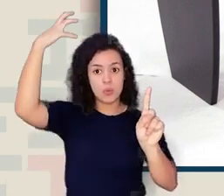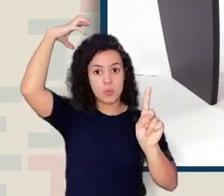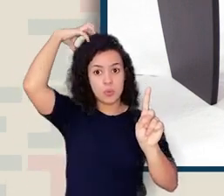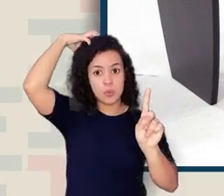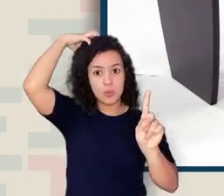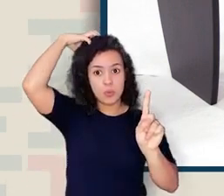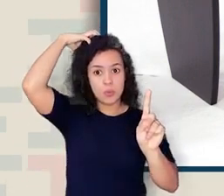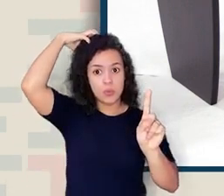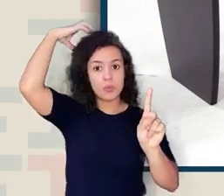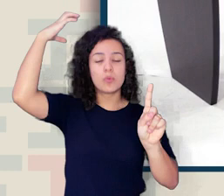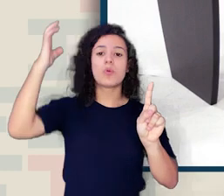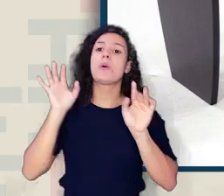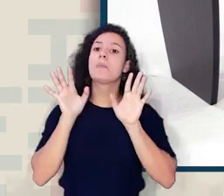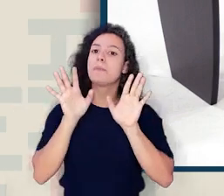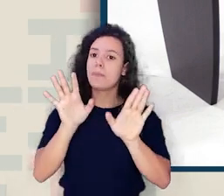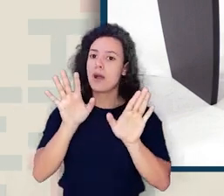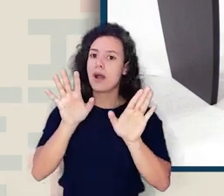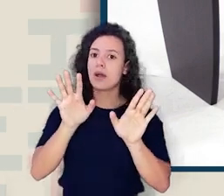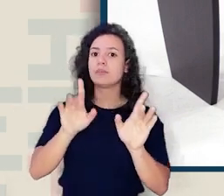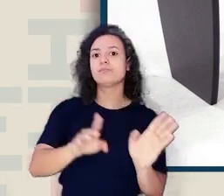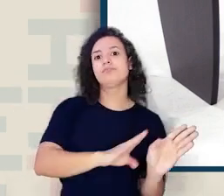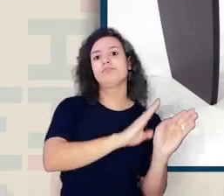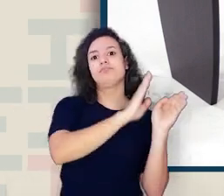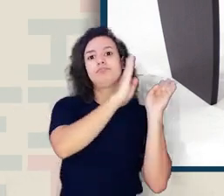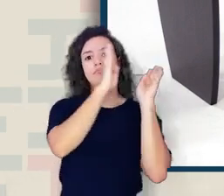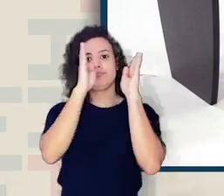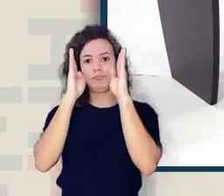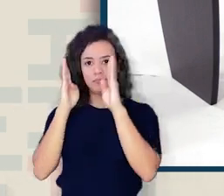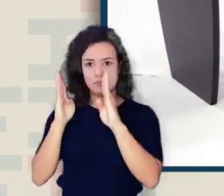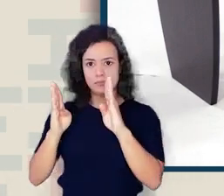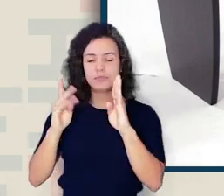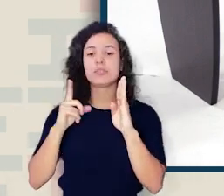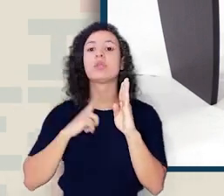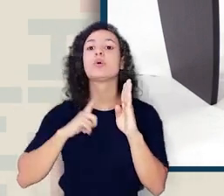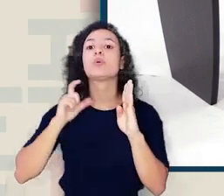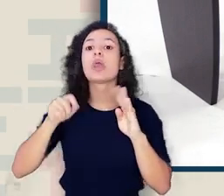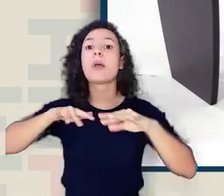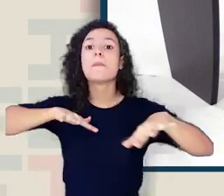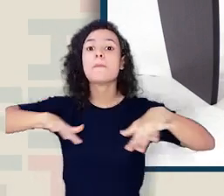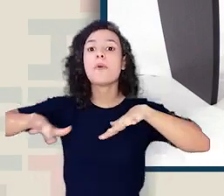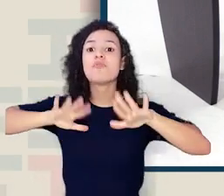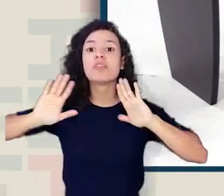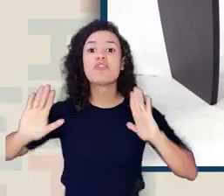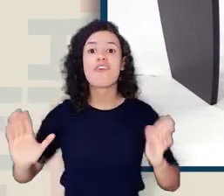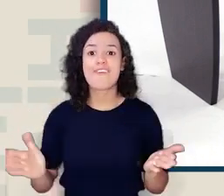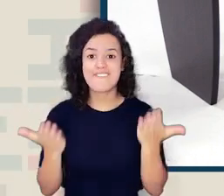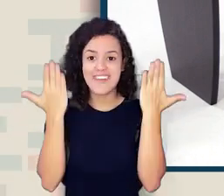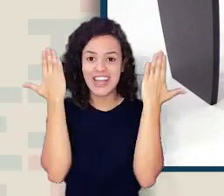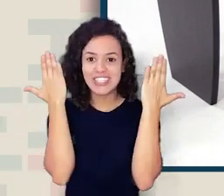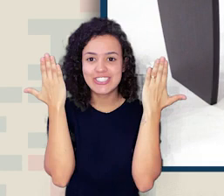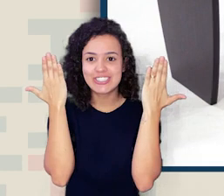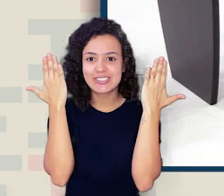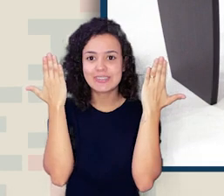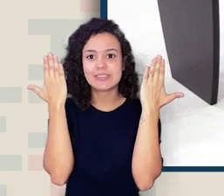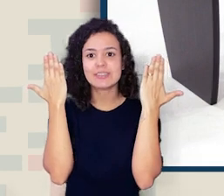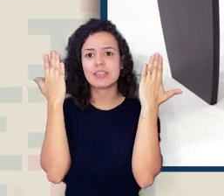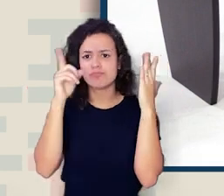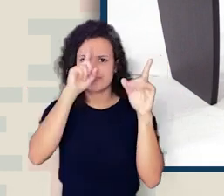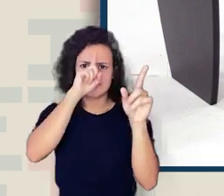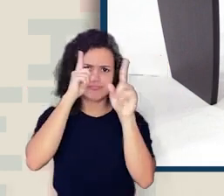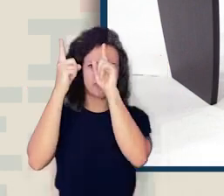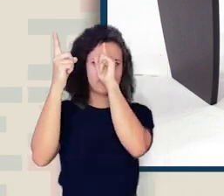coroação, mas também nós temos, logo depois desse momento de coroação, movimentos de